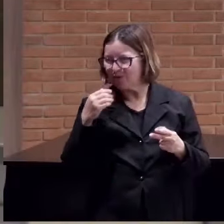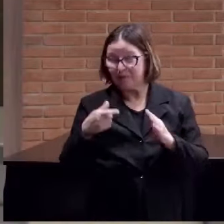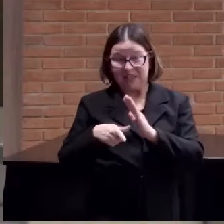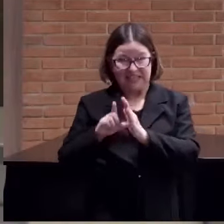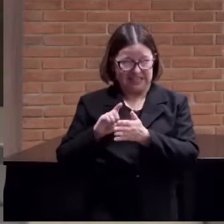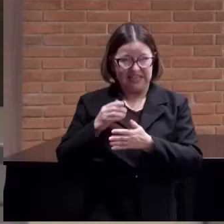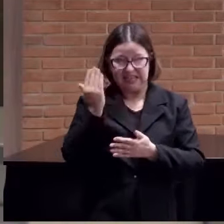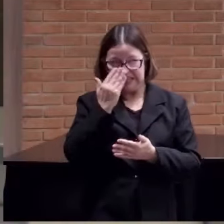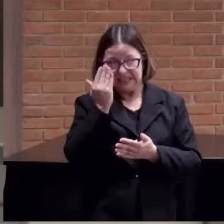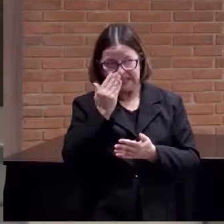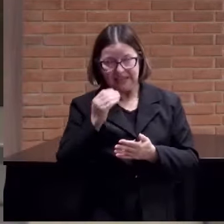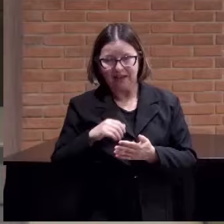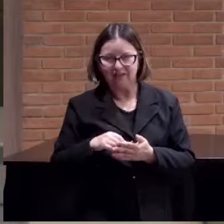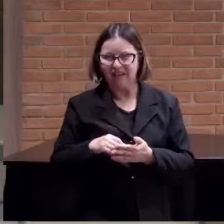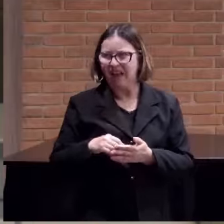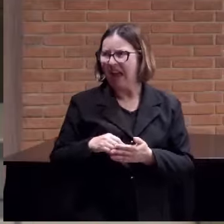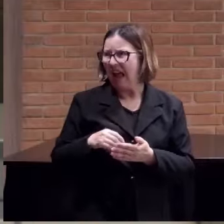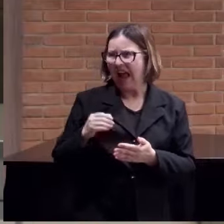da sinagoga.